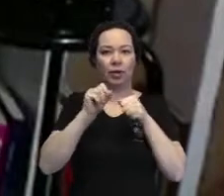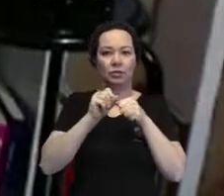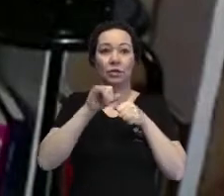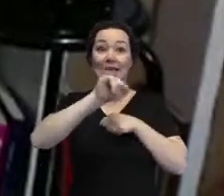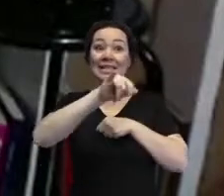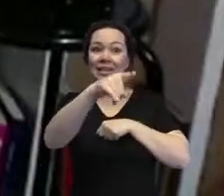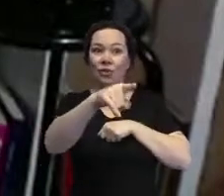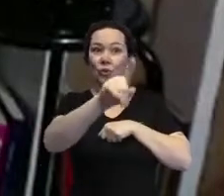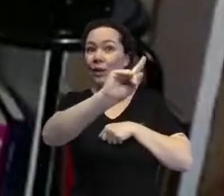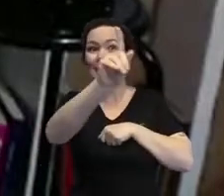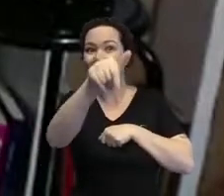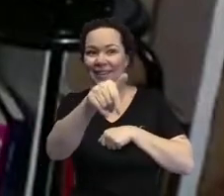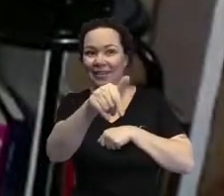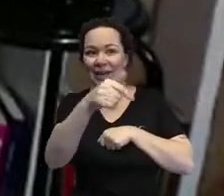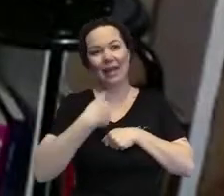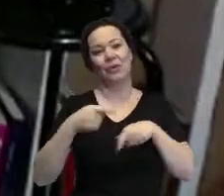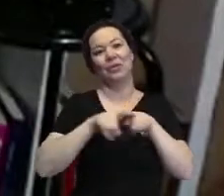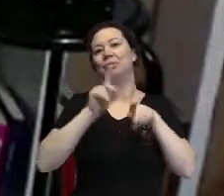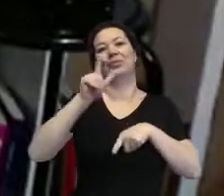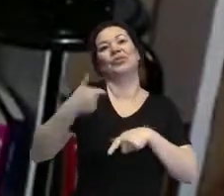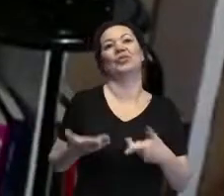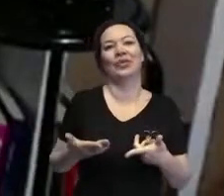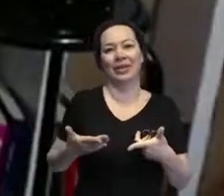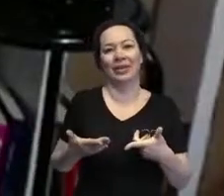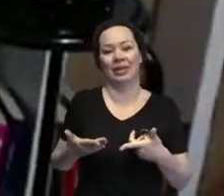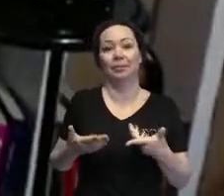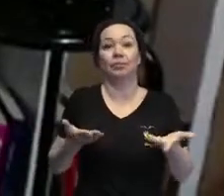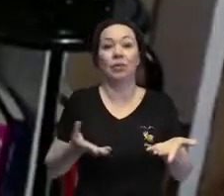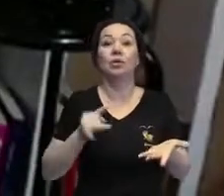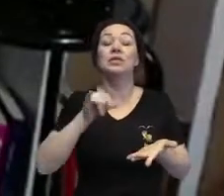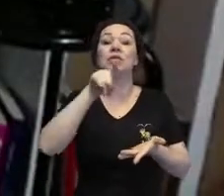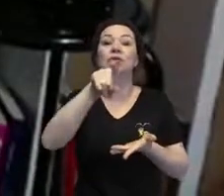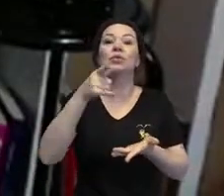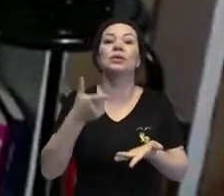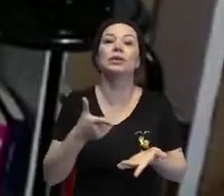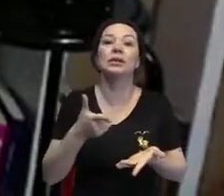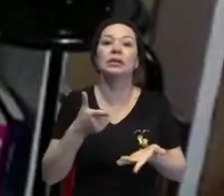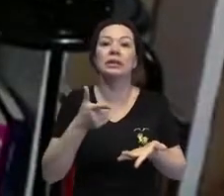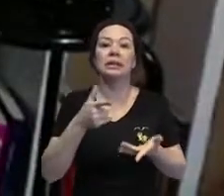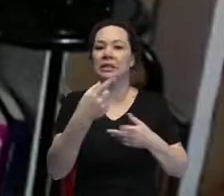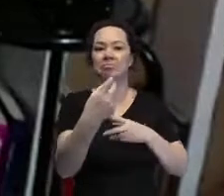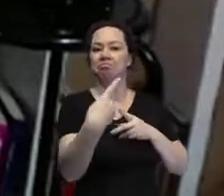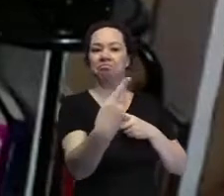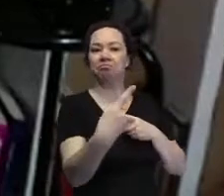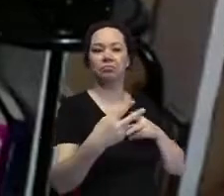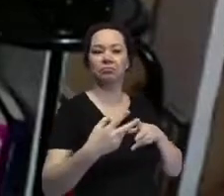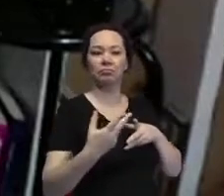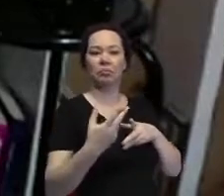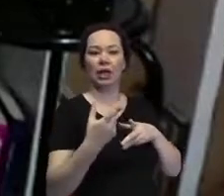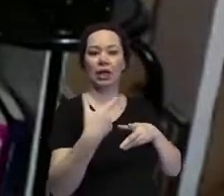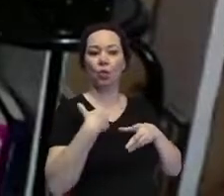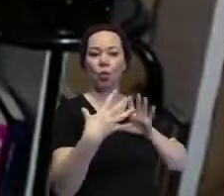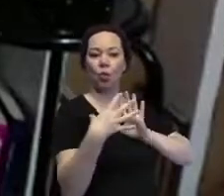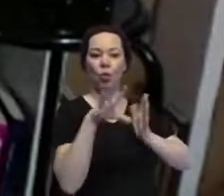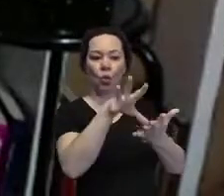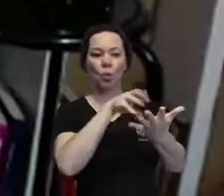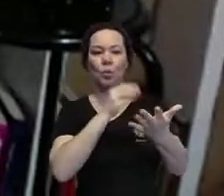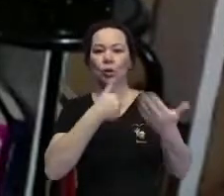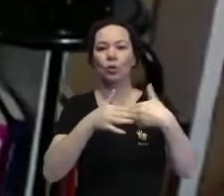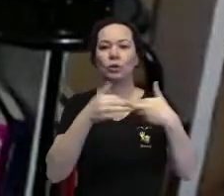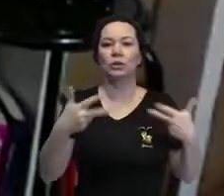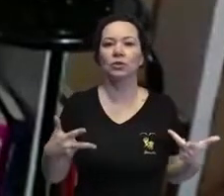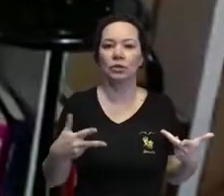Esse é o princípio básico de relação. Se você não tiver como ser, eu também não sou. E aí eu vou dizer a vocês o que para mim é um